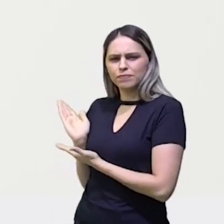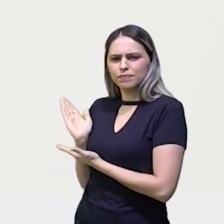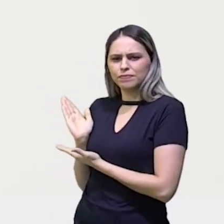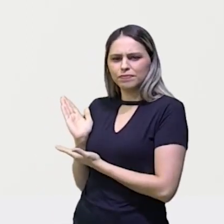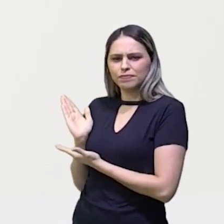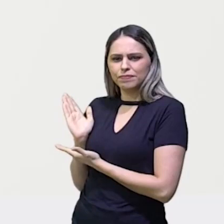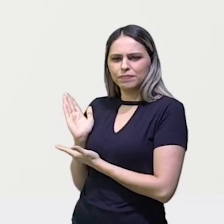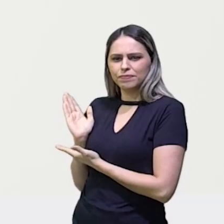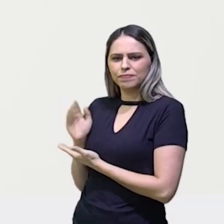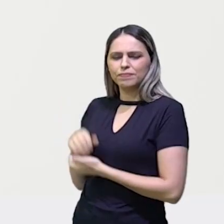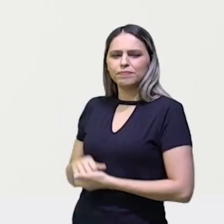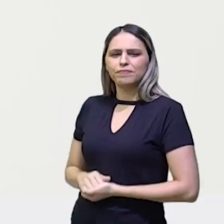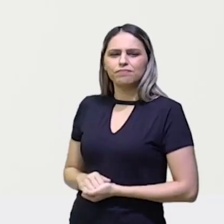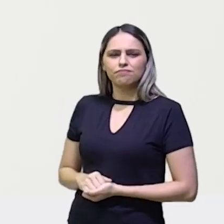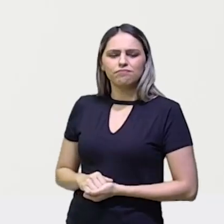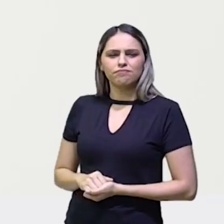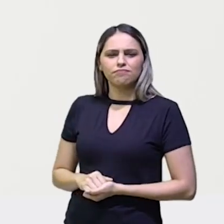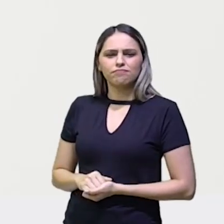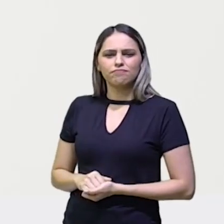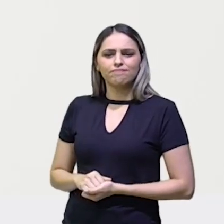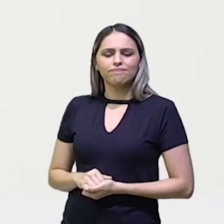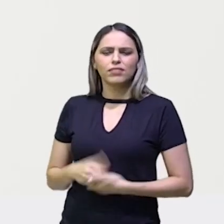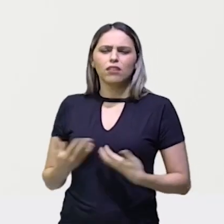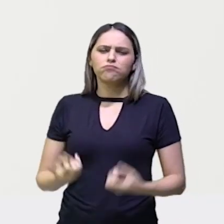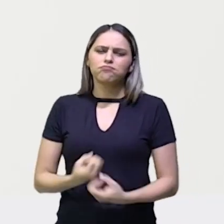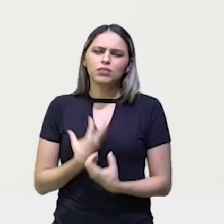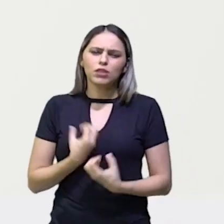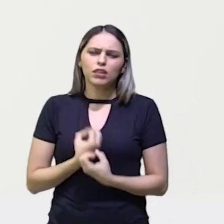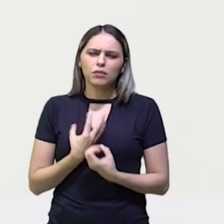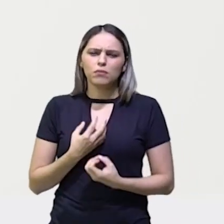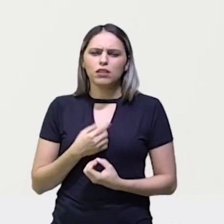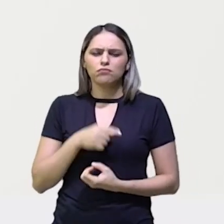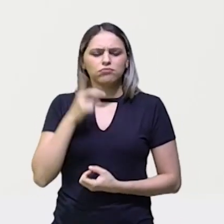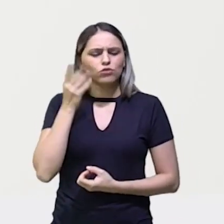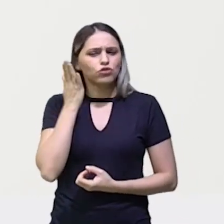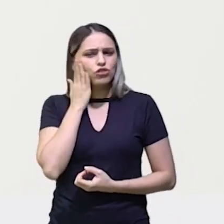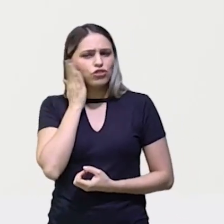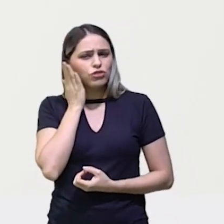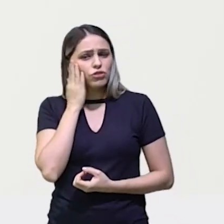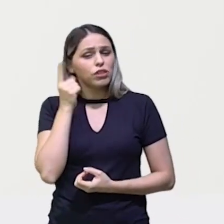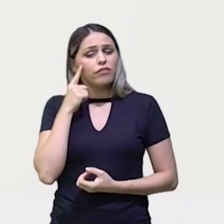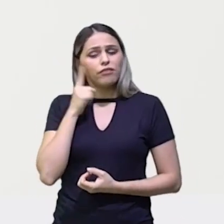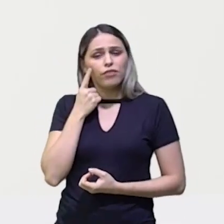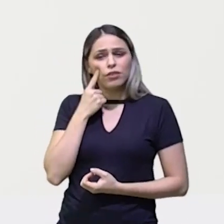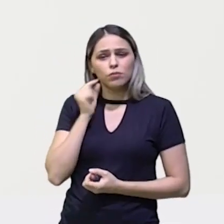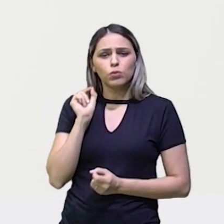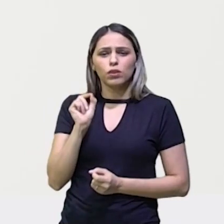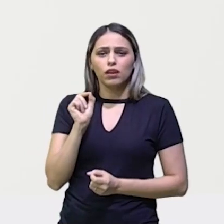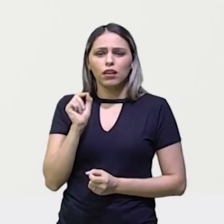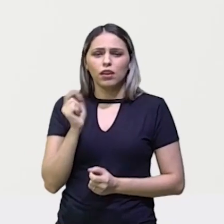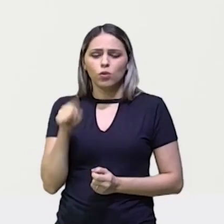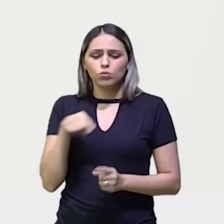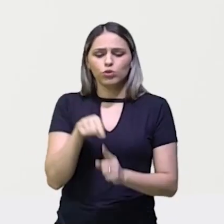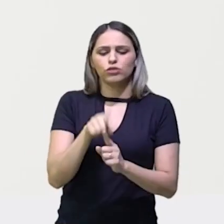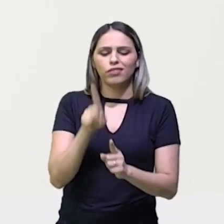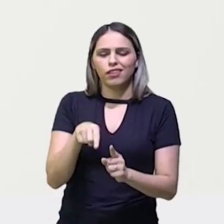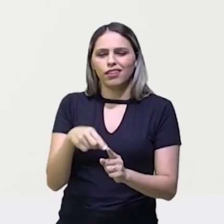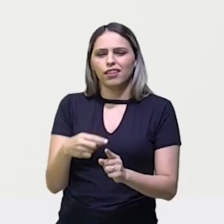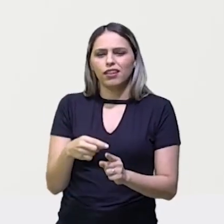poema. O poema, crianças, como nós já vimos, o poema ele é feito para nos transmitir o